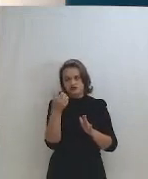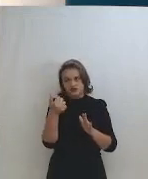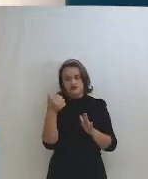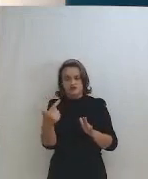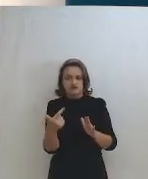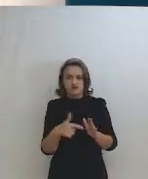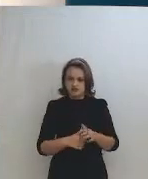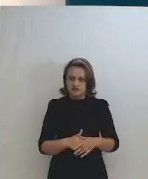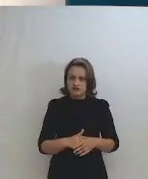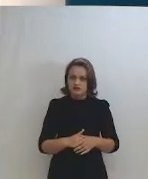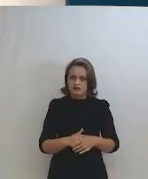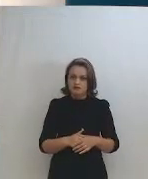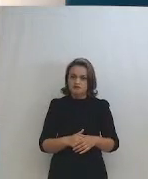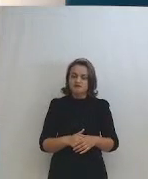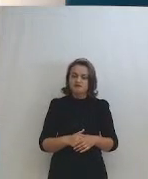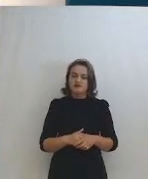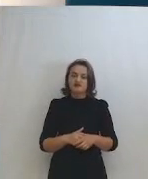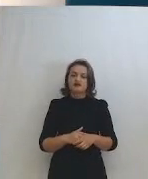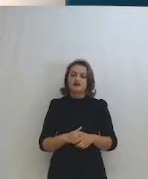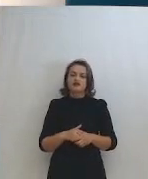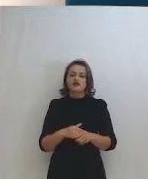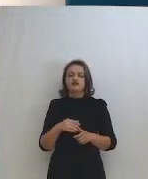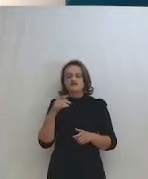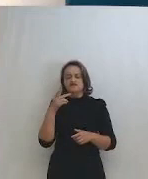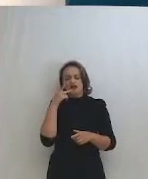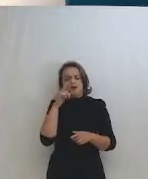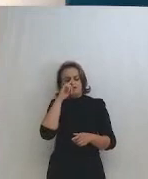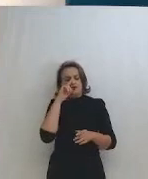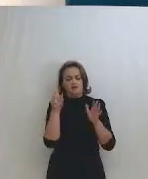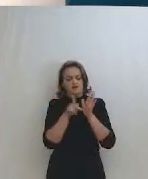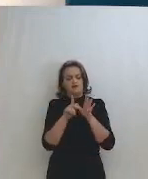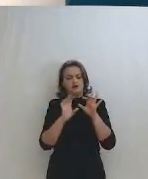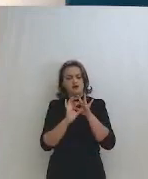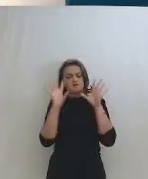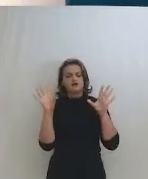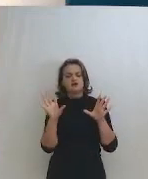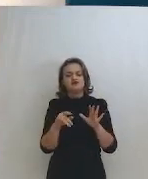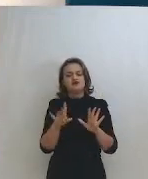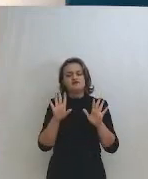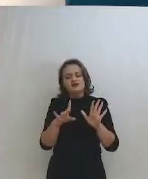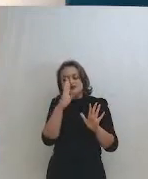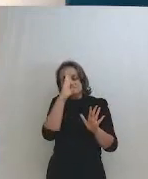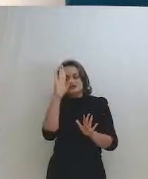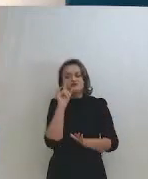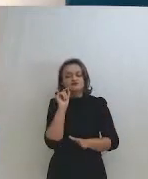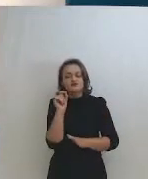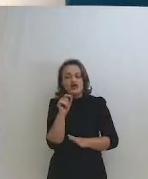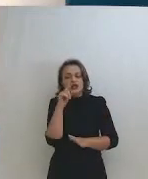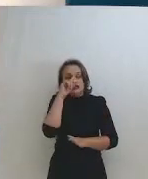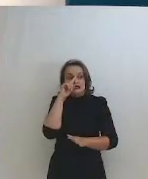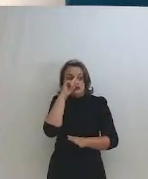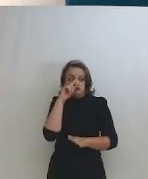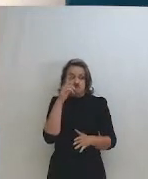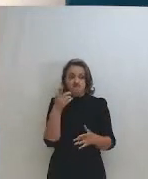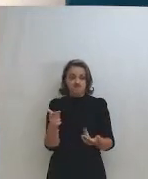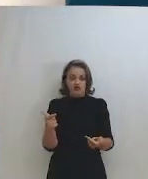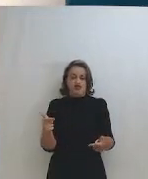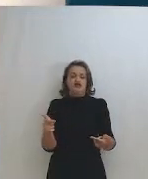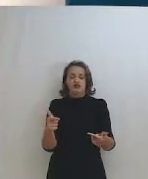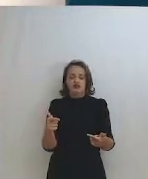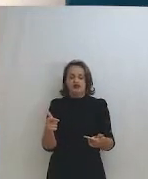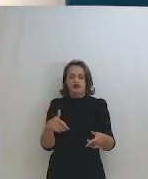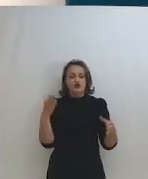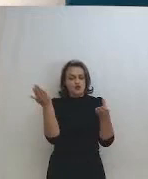se há de falar em periculum libertatis, principalmente porque não há risco à ordem pública, ainda existe nos autos, e isso é